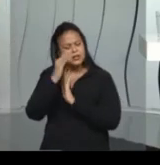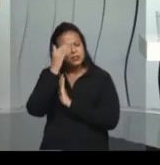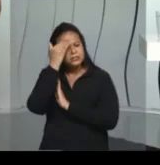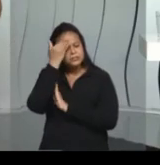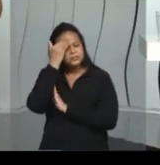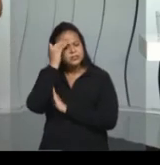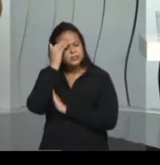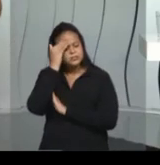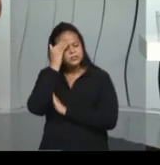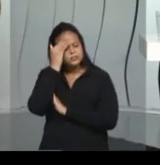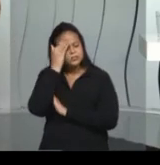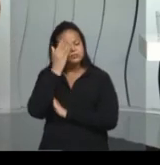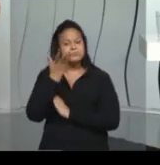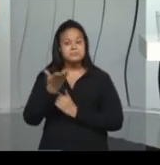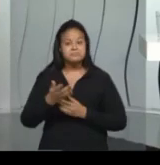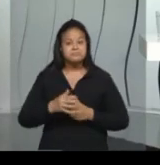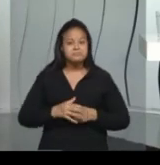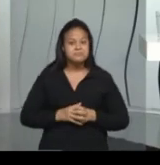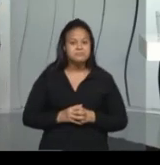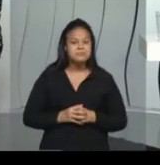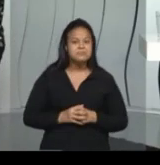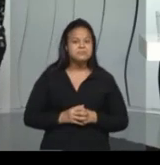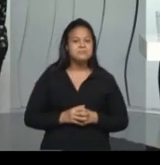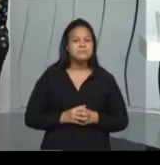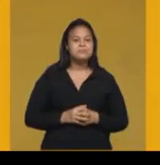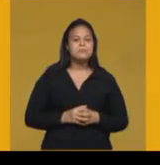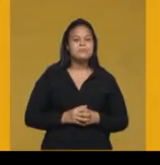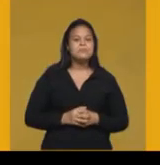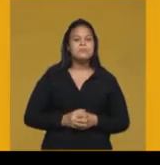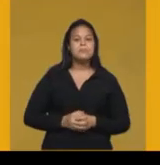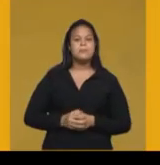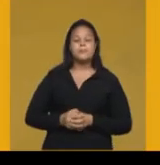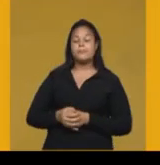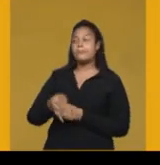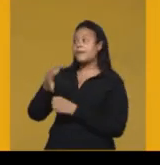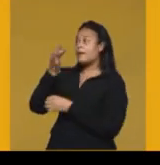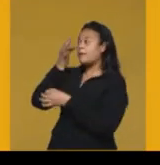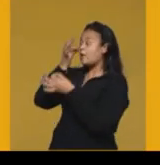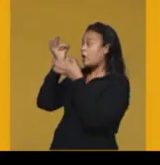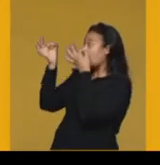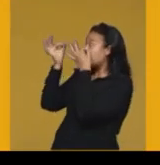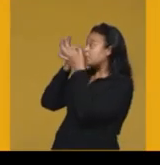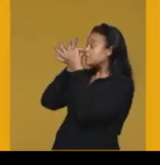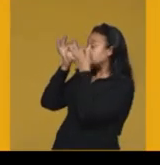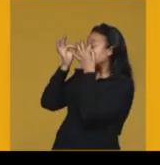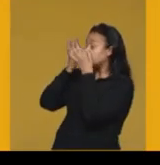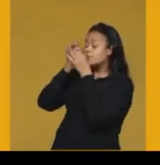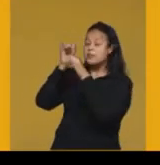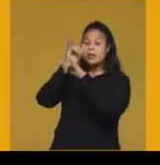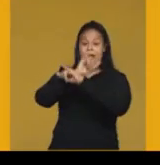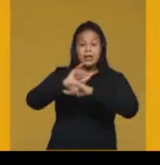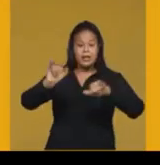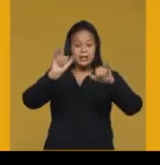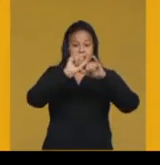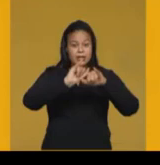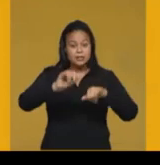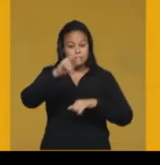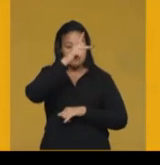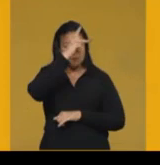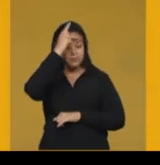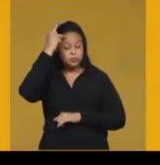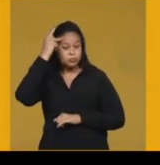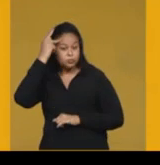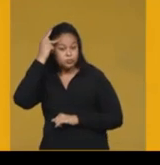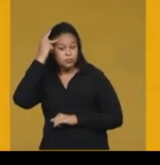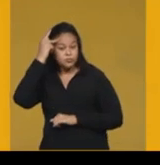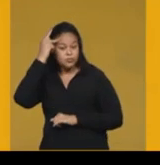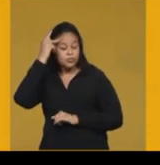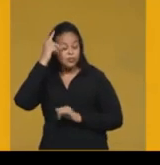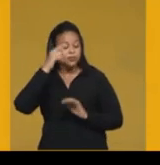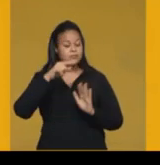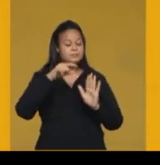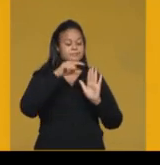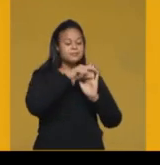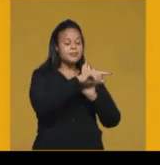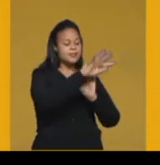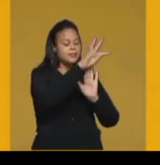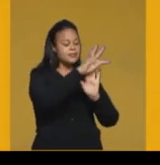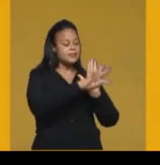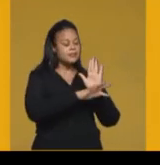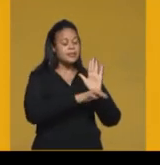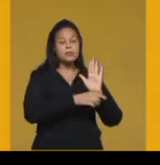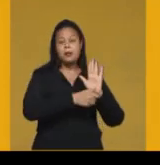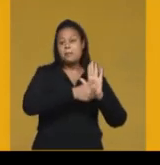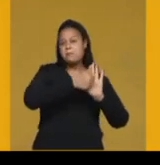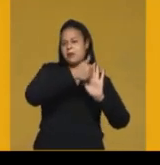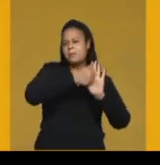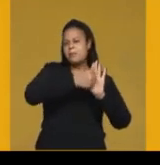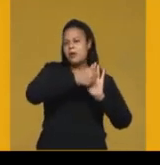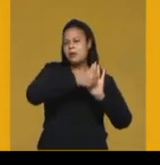Bem, como nós observamos, o relato pessoal, ele é narrado na primeira pessoa. Ela fala